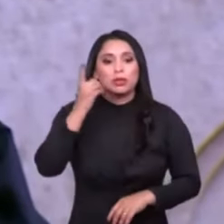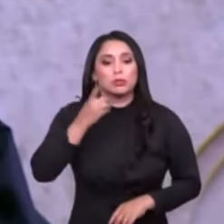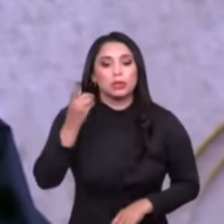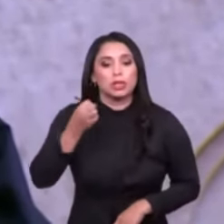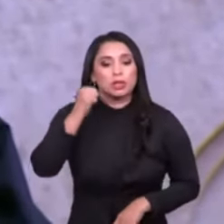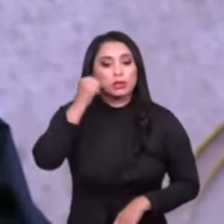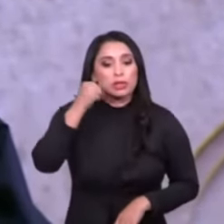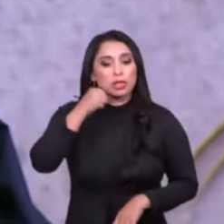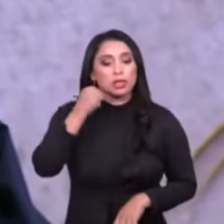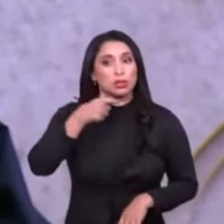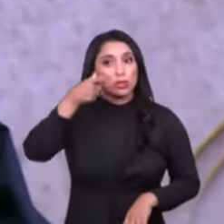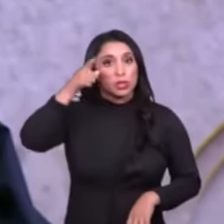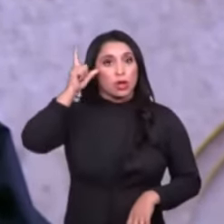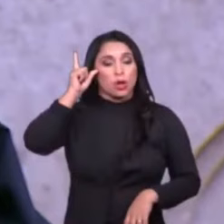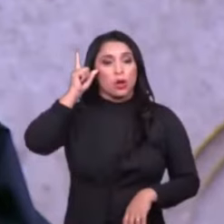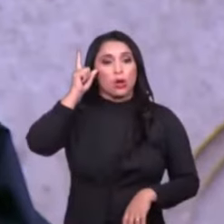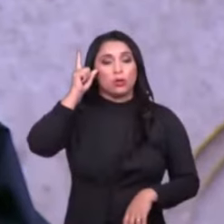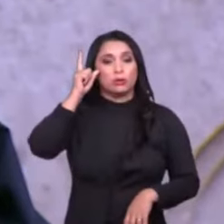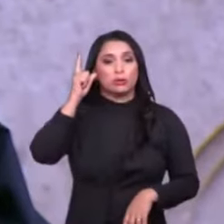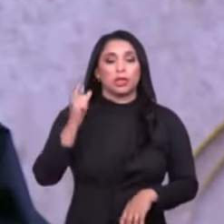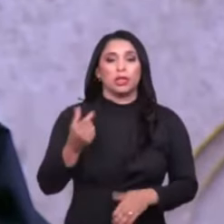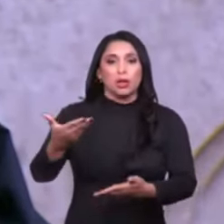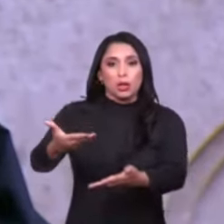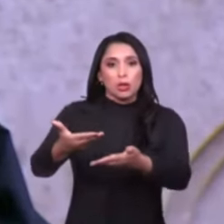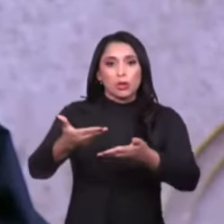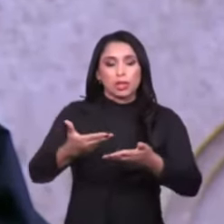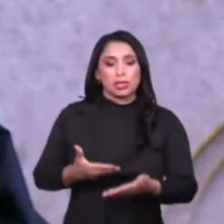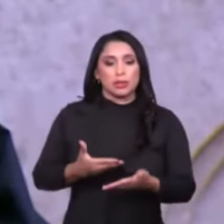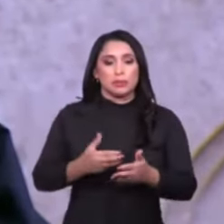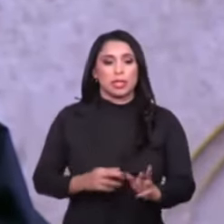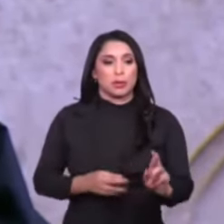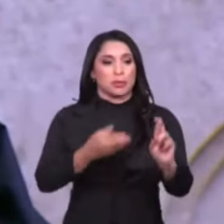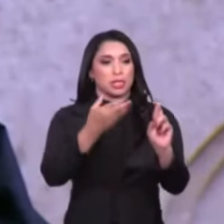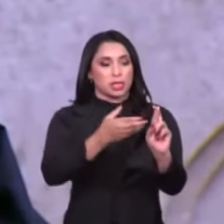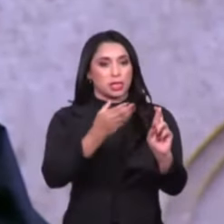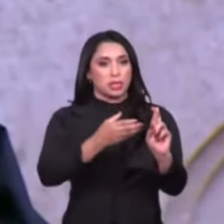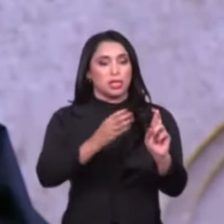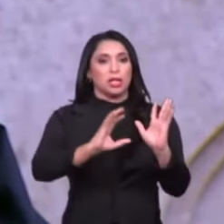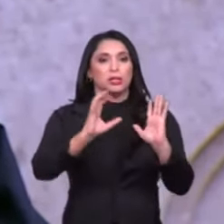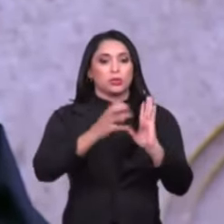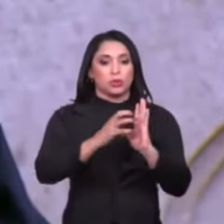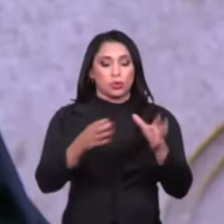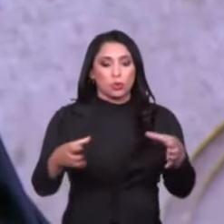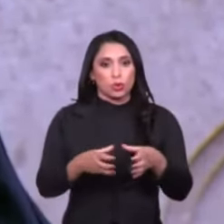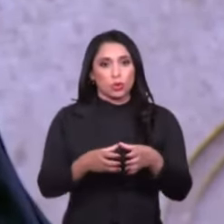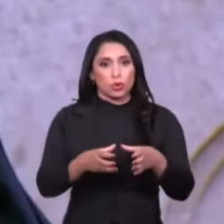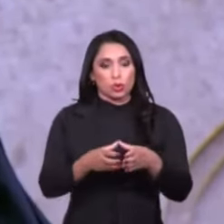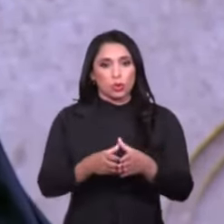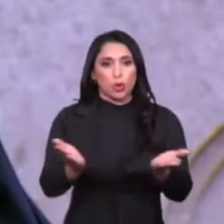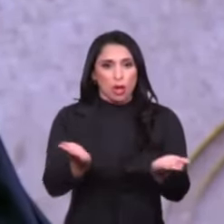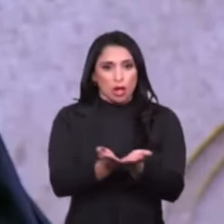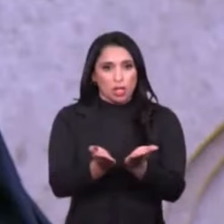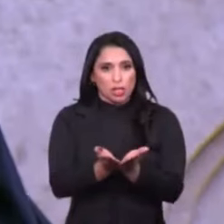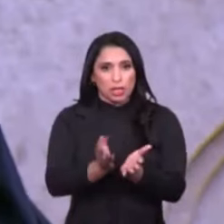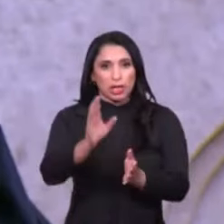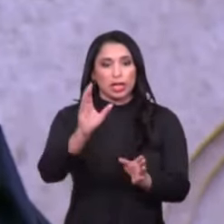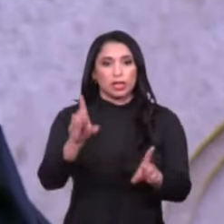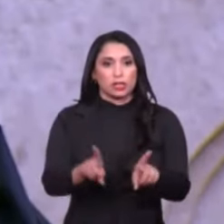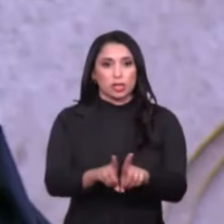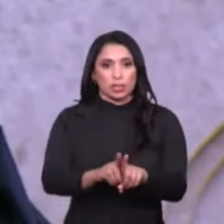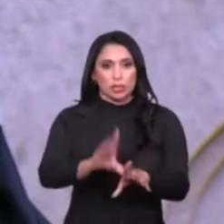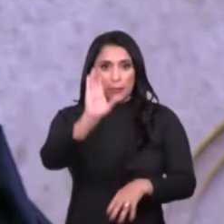ontem representantes das bancadas parlamentares evangélica e católica